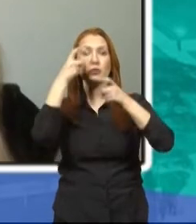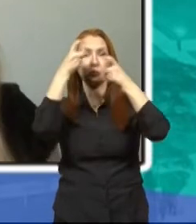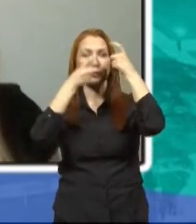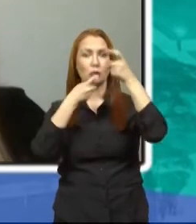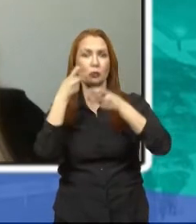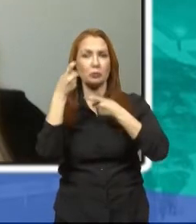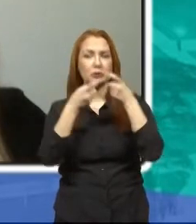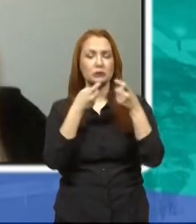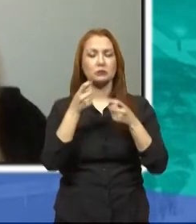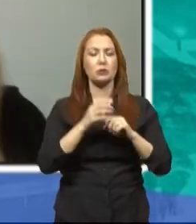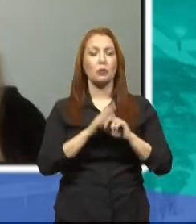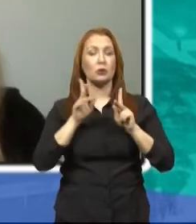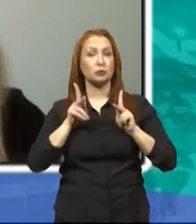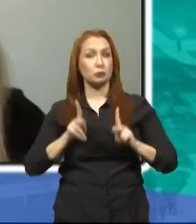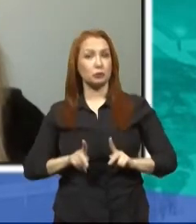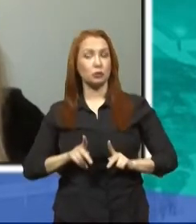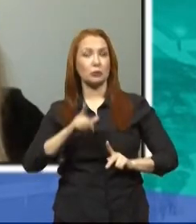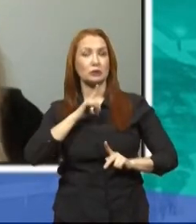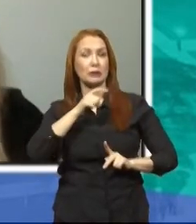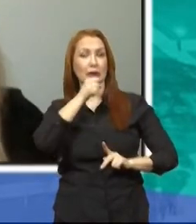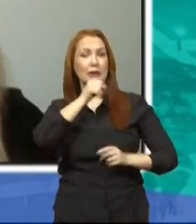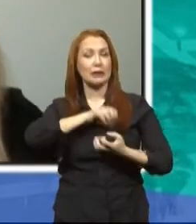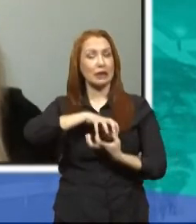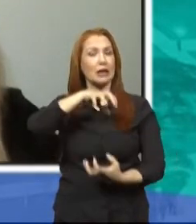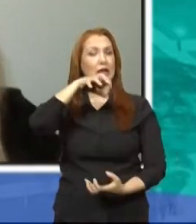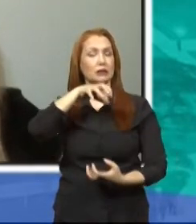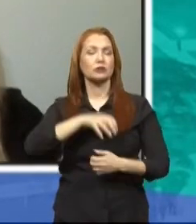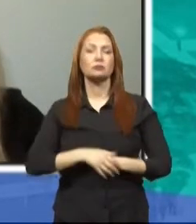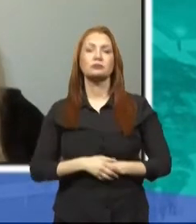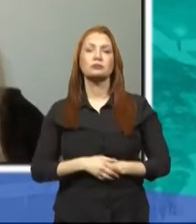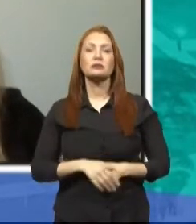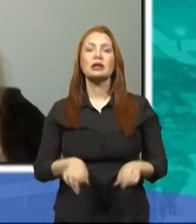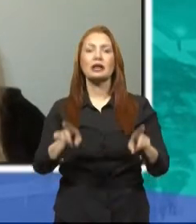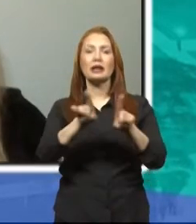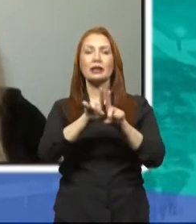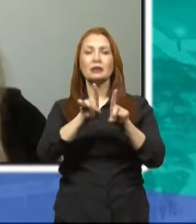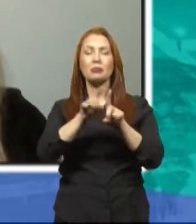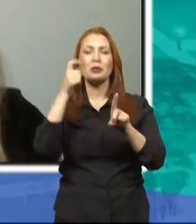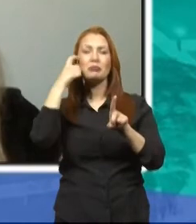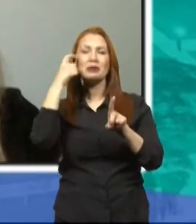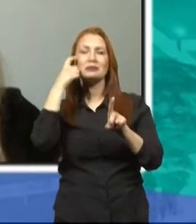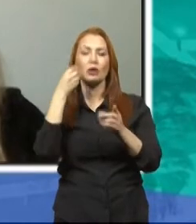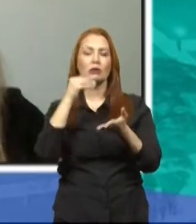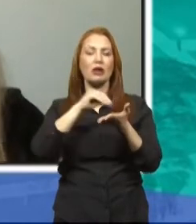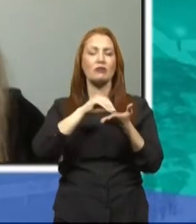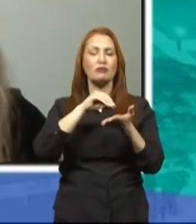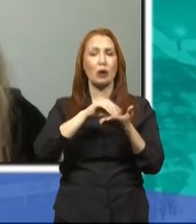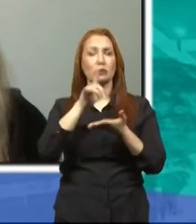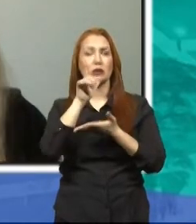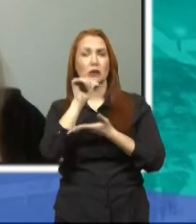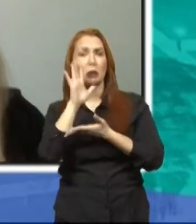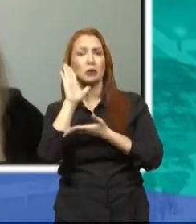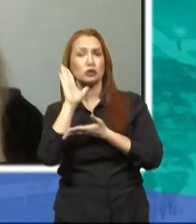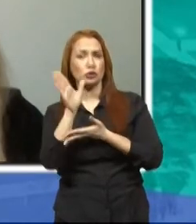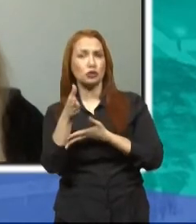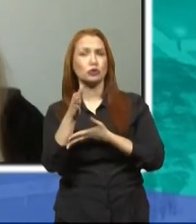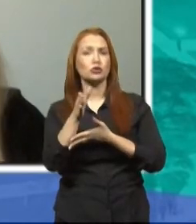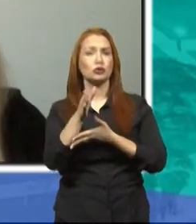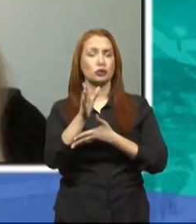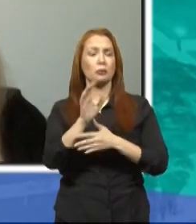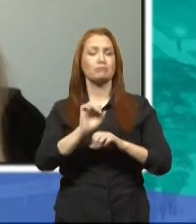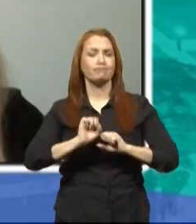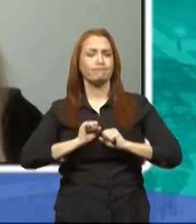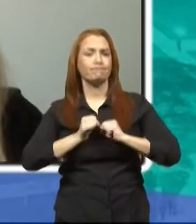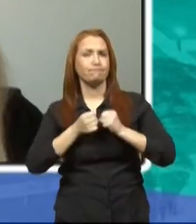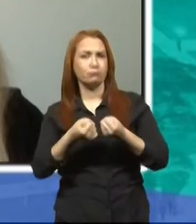na cidade, com essa escassez de falta d'água que a gente está enfrentando, energia